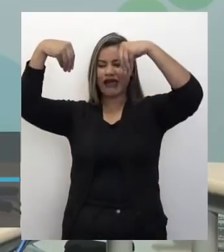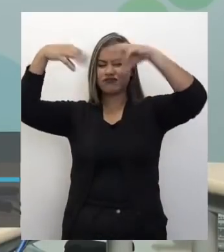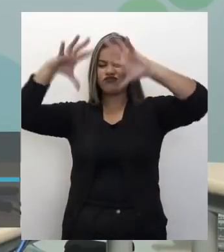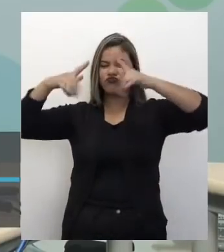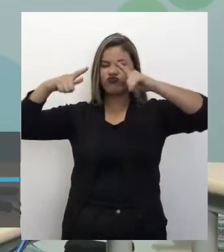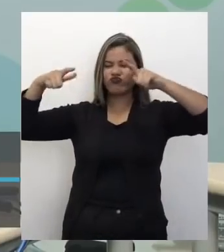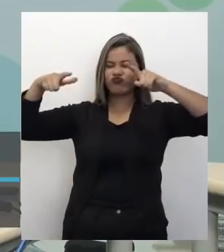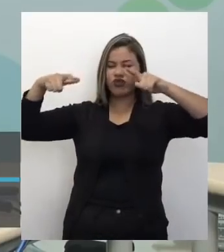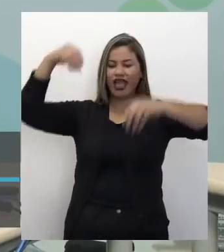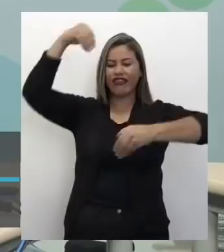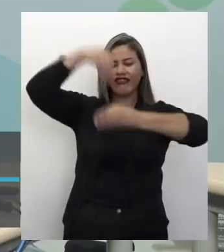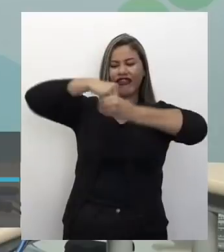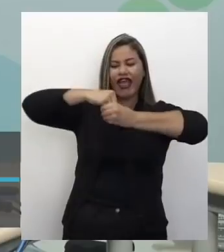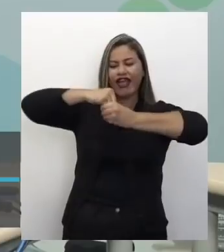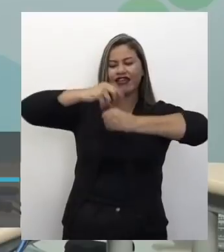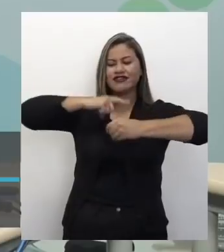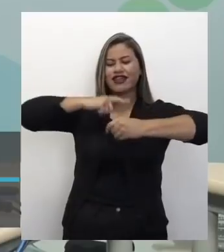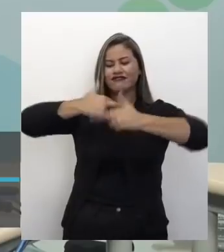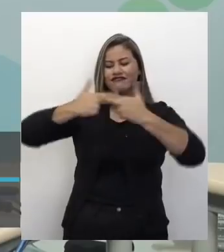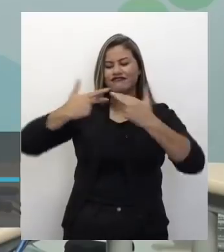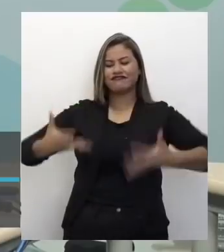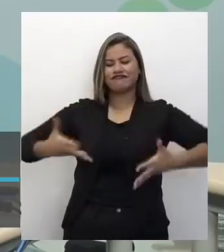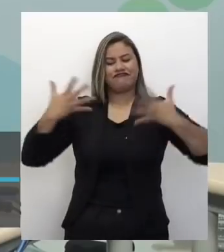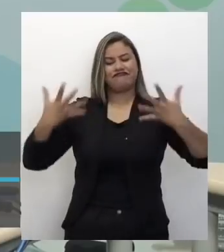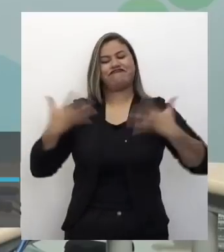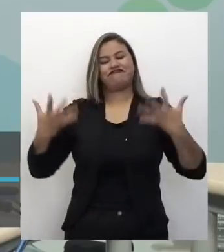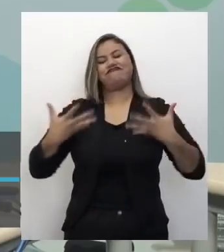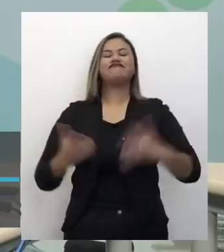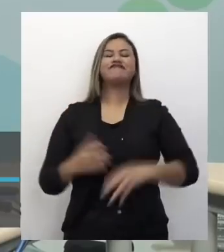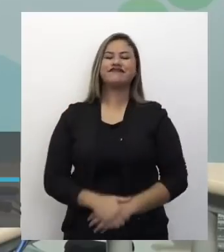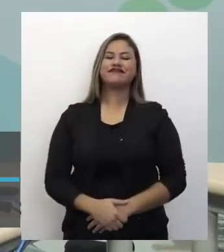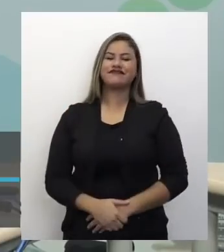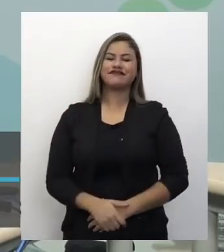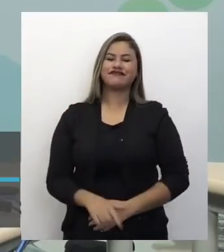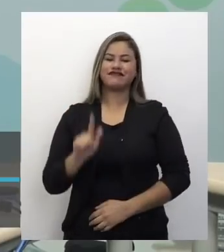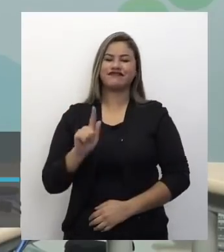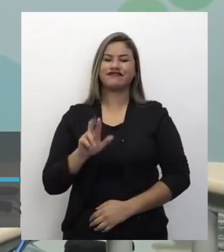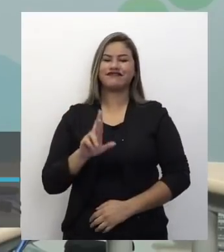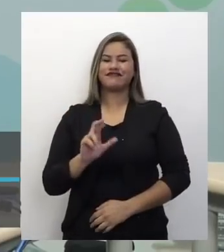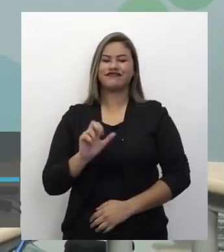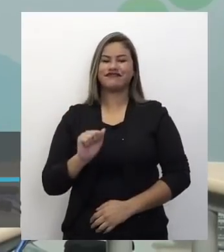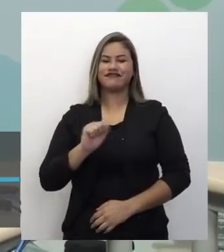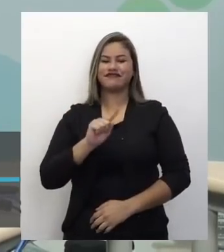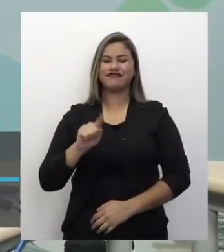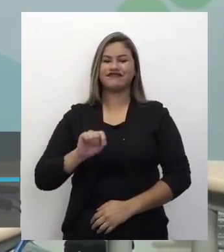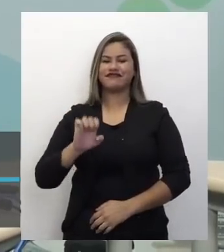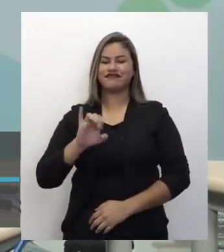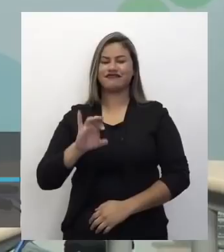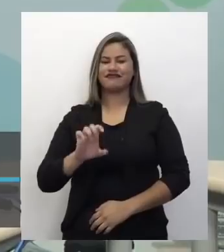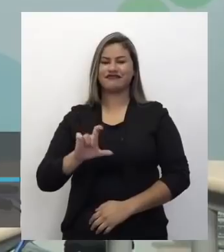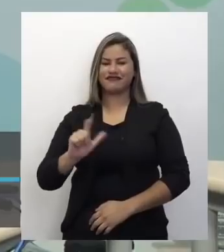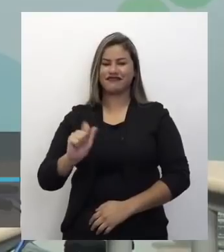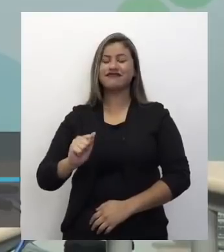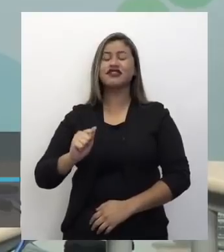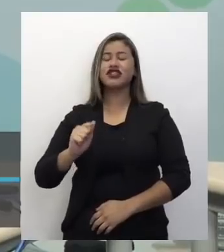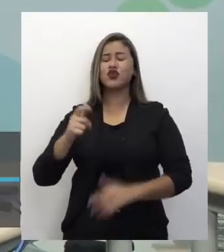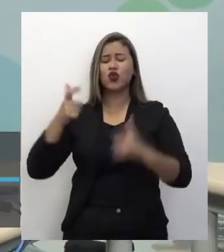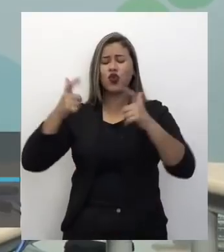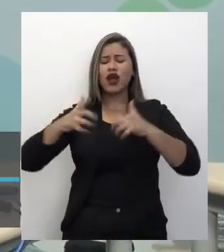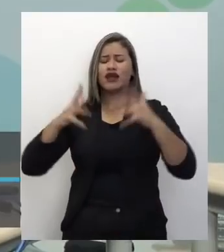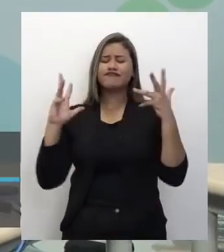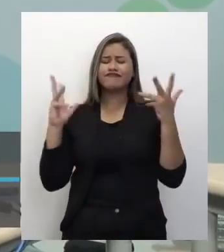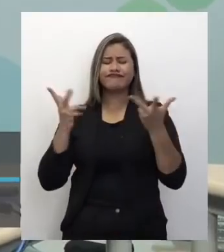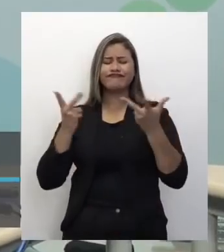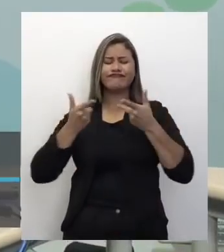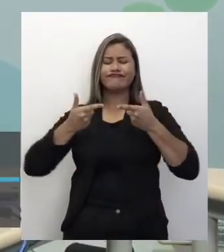divertidas. Legal, Cauã, a sua visão, né? E a Graziela cita que é um lugar fantástico, cheio de alegria e diversão.